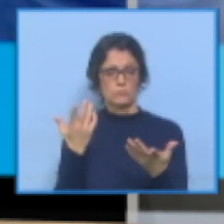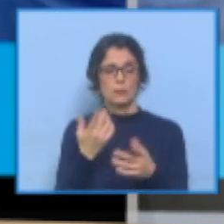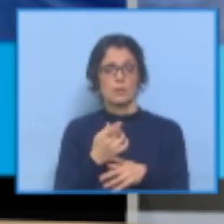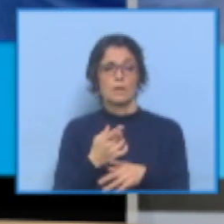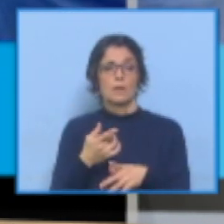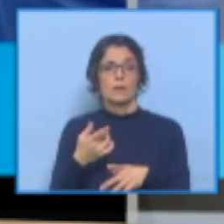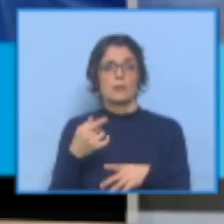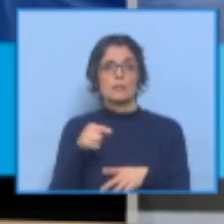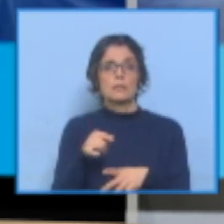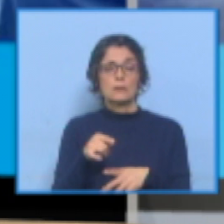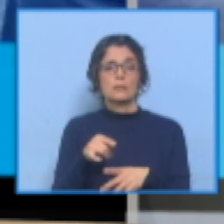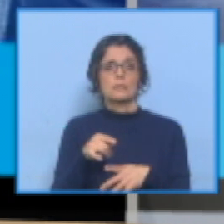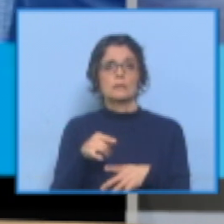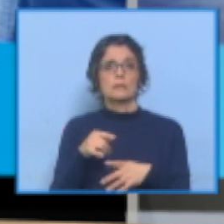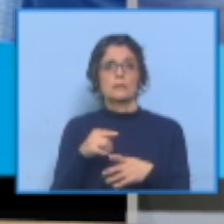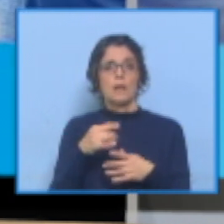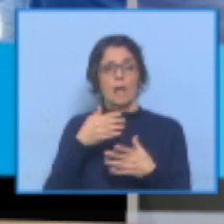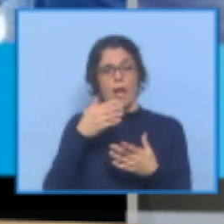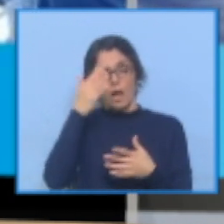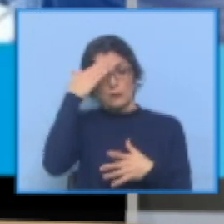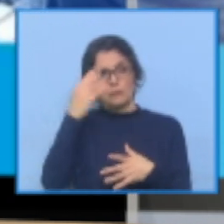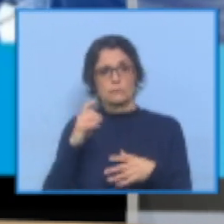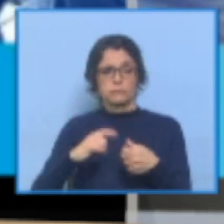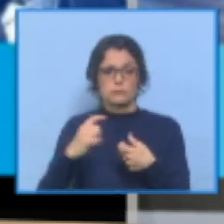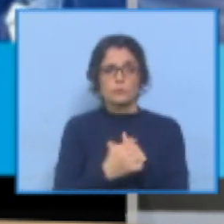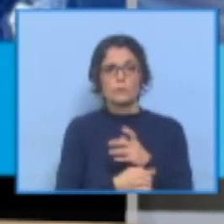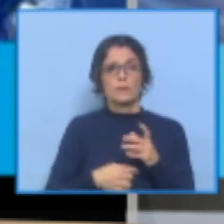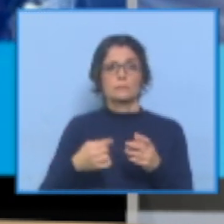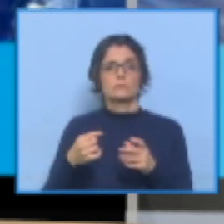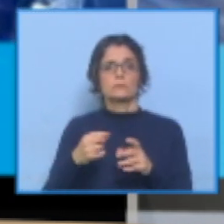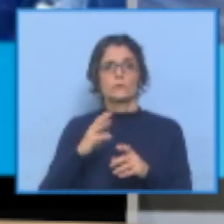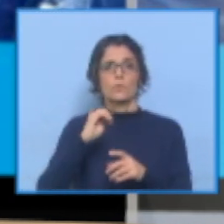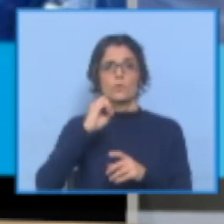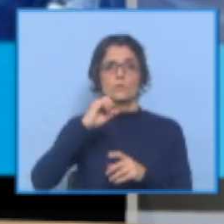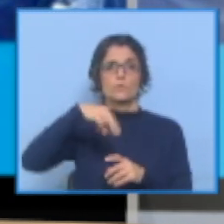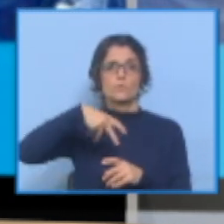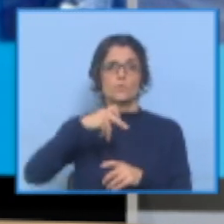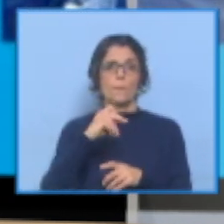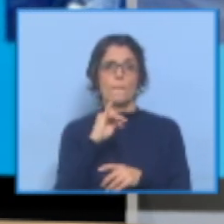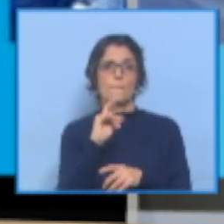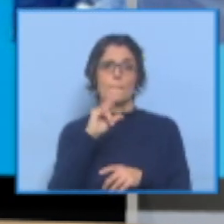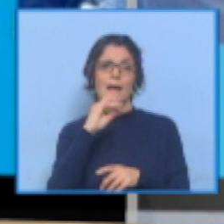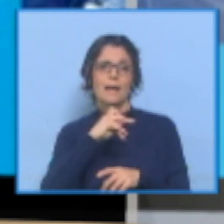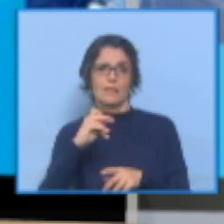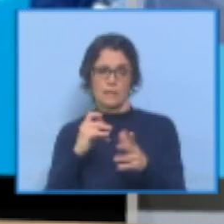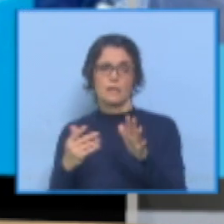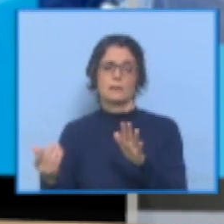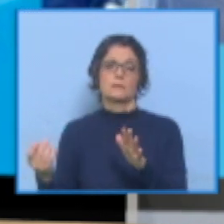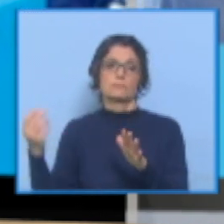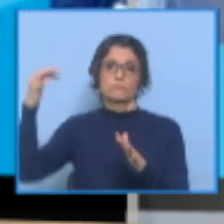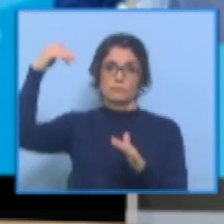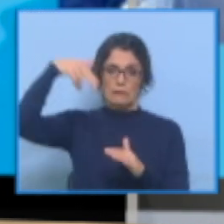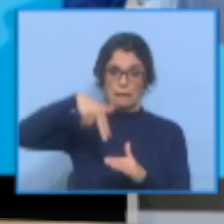são, portanto, membros do Al-Shabaab, da Somália, que descem e que vêm até ali à zona norte